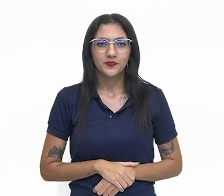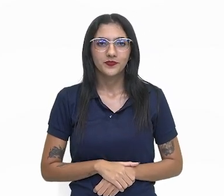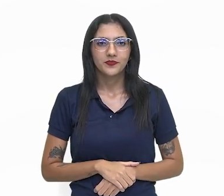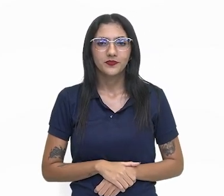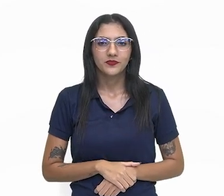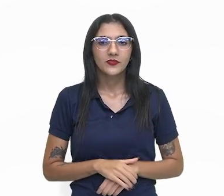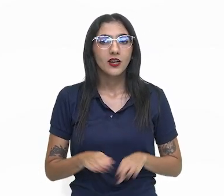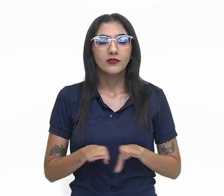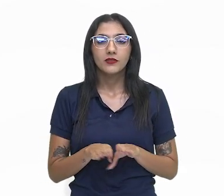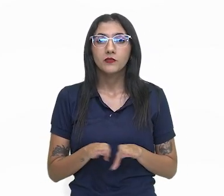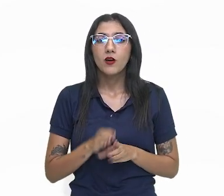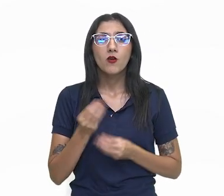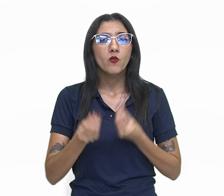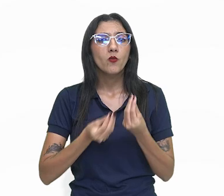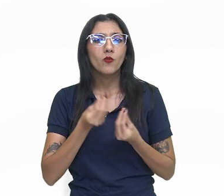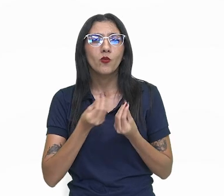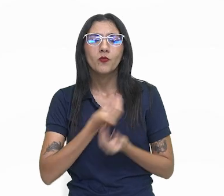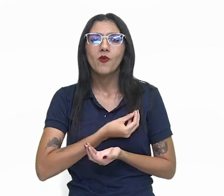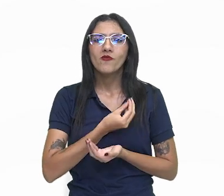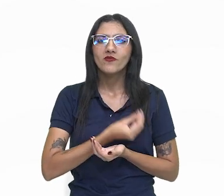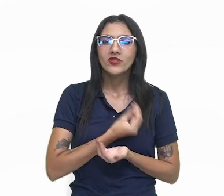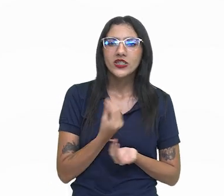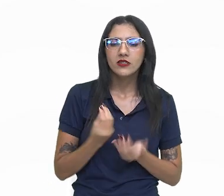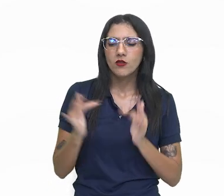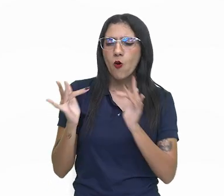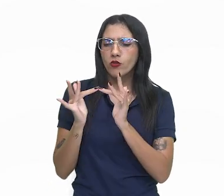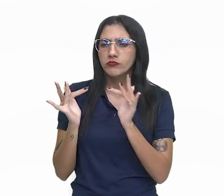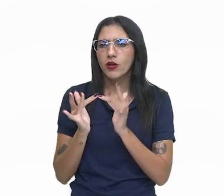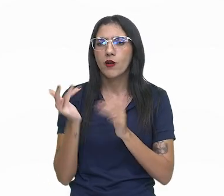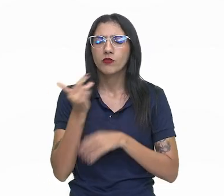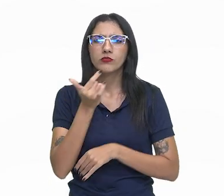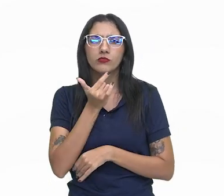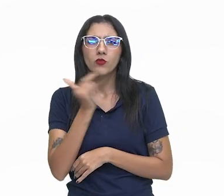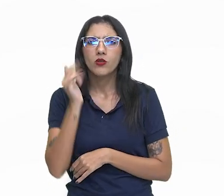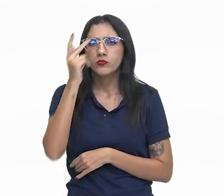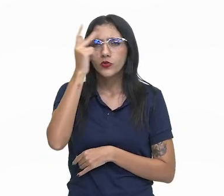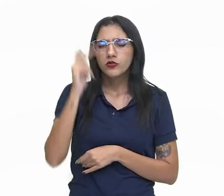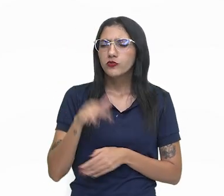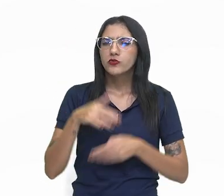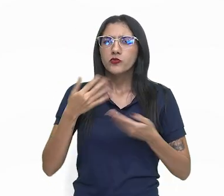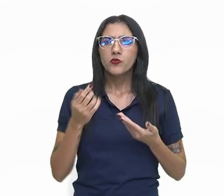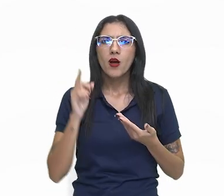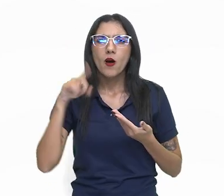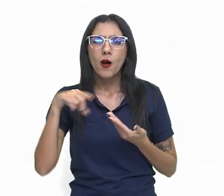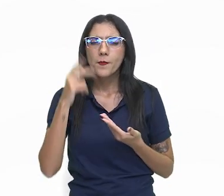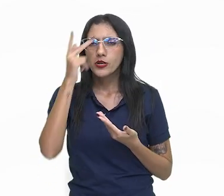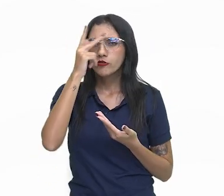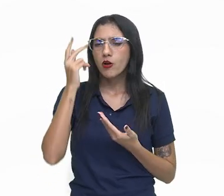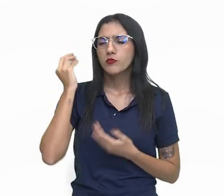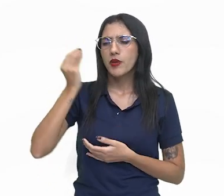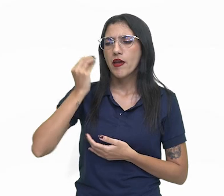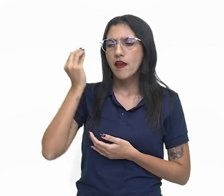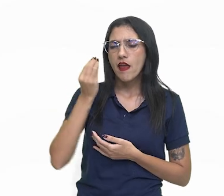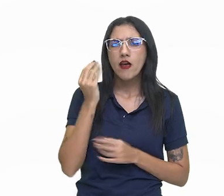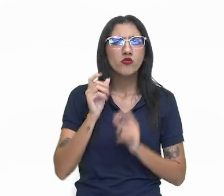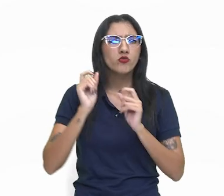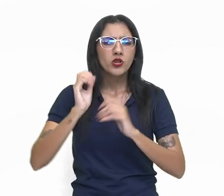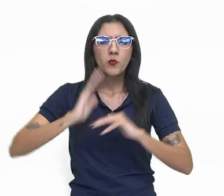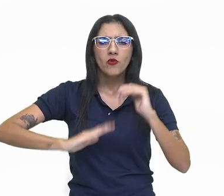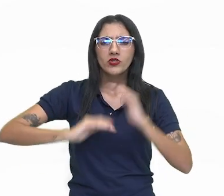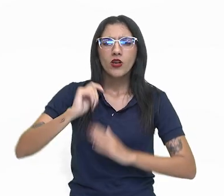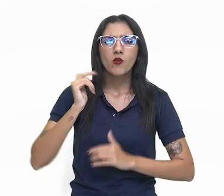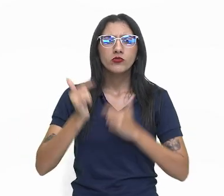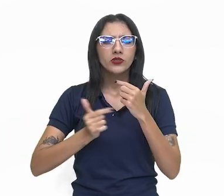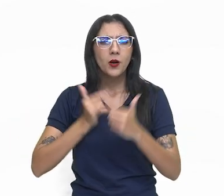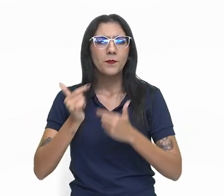como alguém vive, com quem convive, que experiências tem, em que trabalha, que